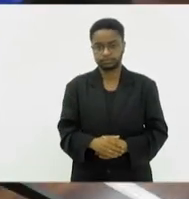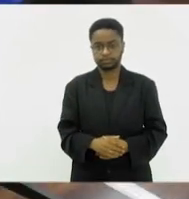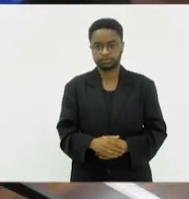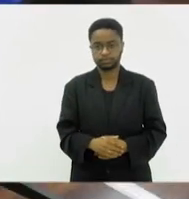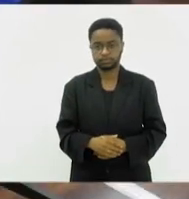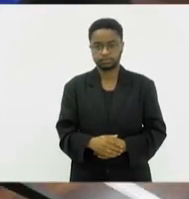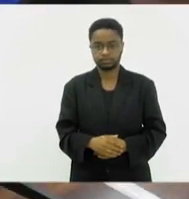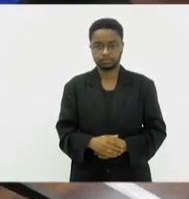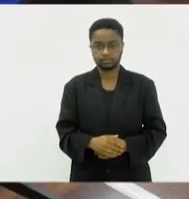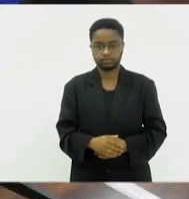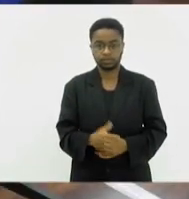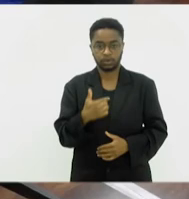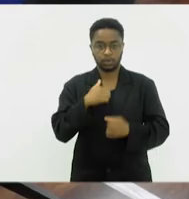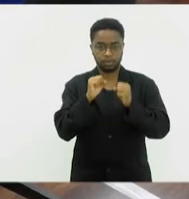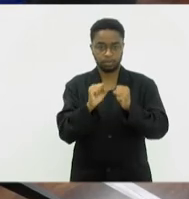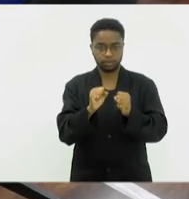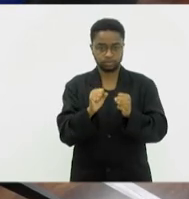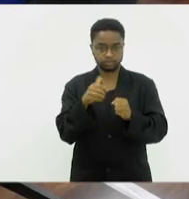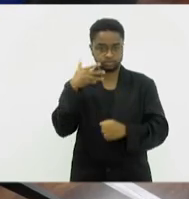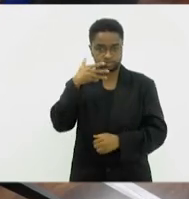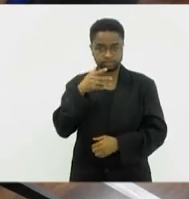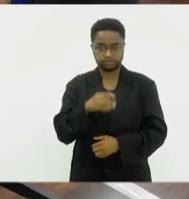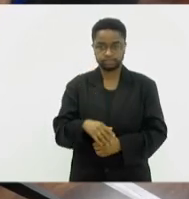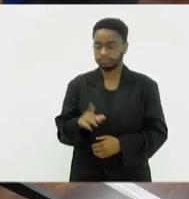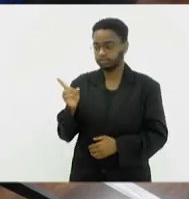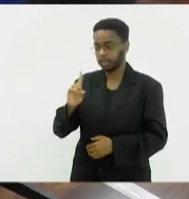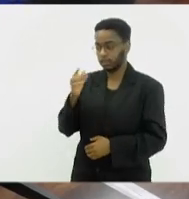permite uma parte. Satisfeito, deputada. Obrigado.